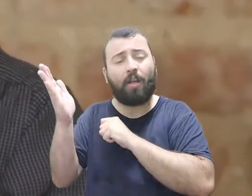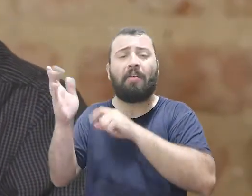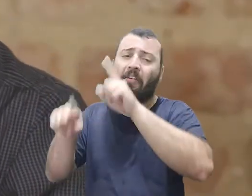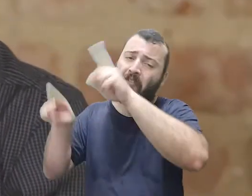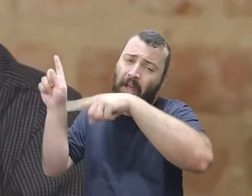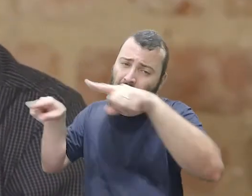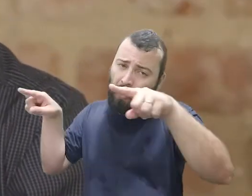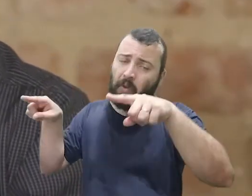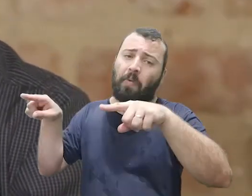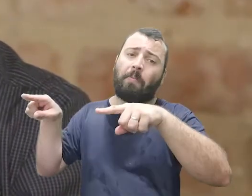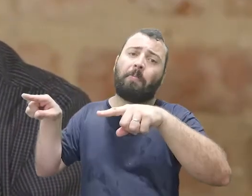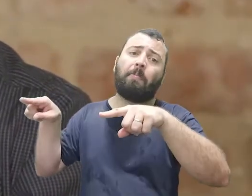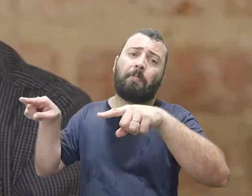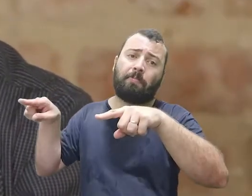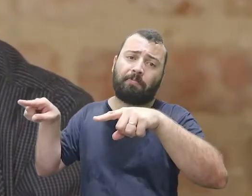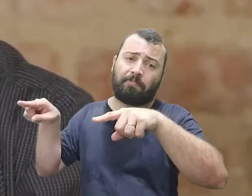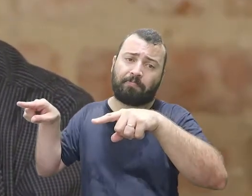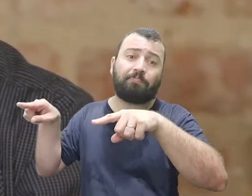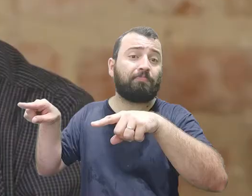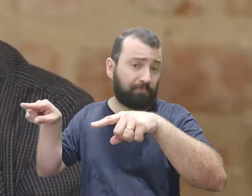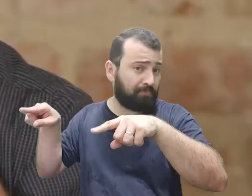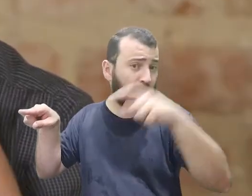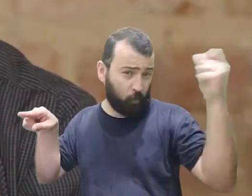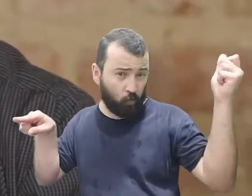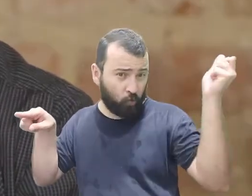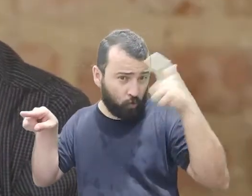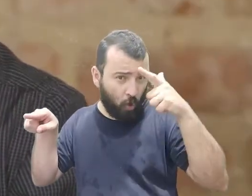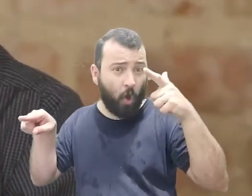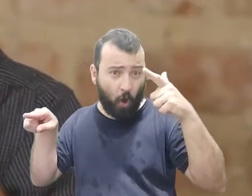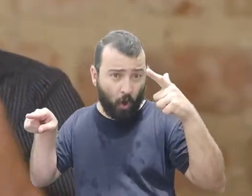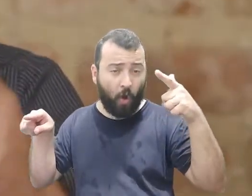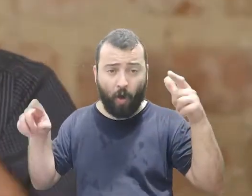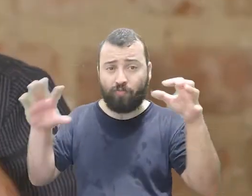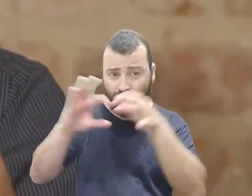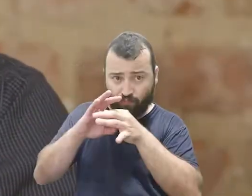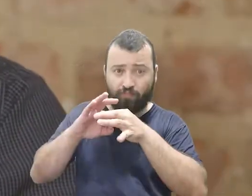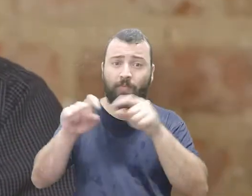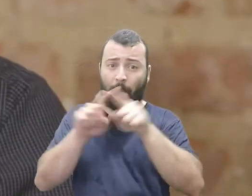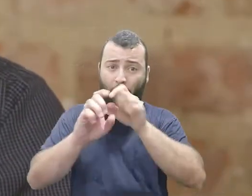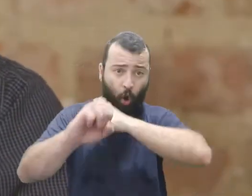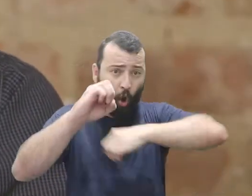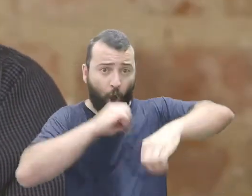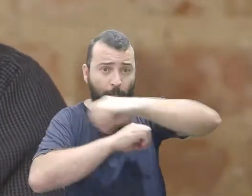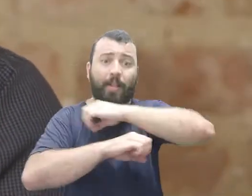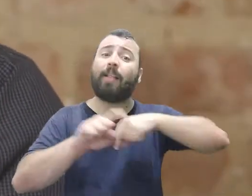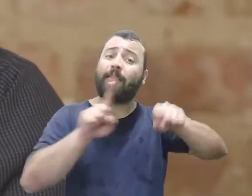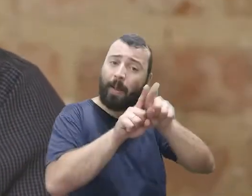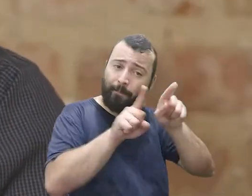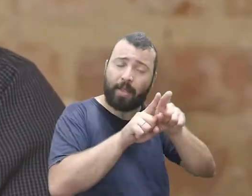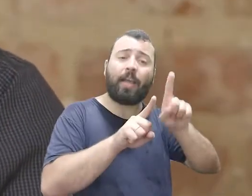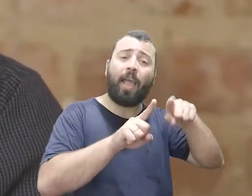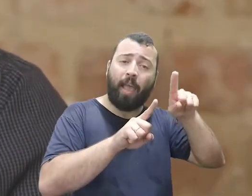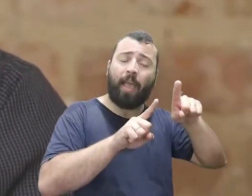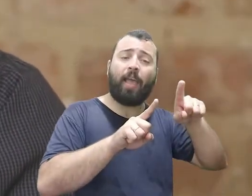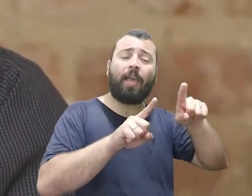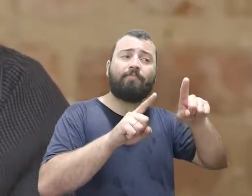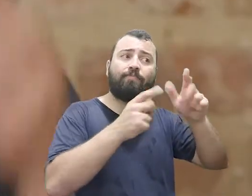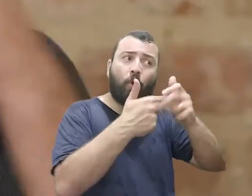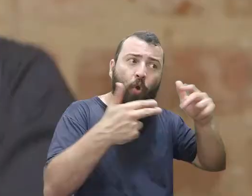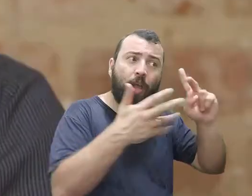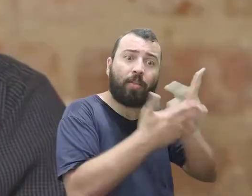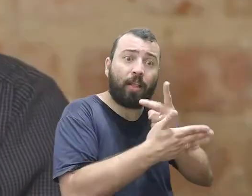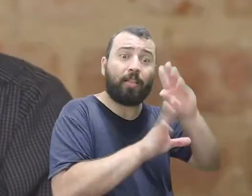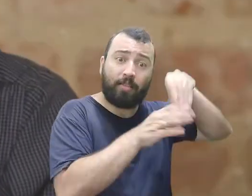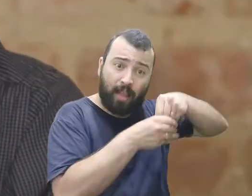externas, como variações da insolação associada a configurações orbitais, como também de eventos